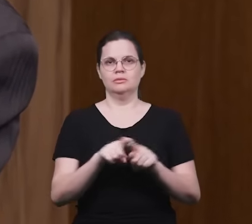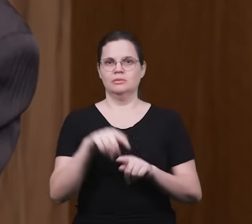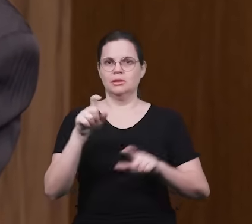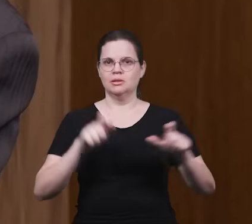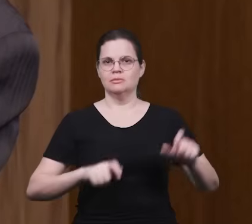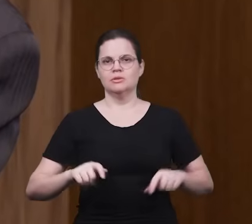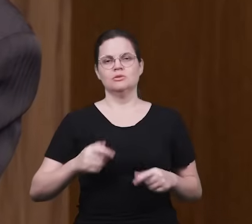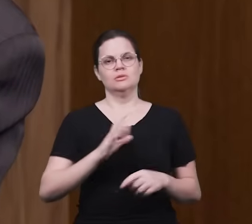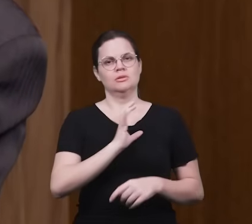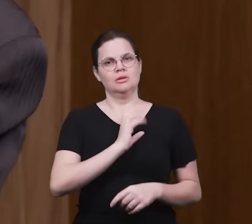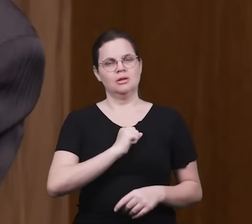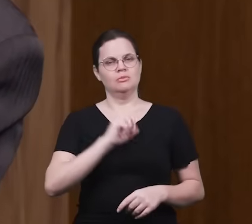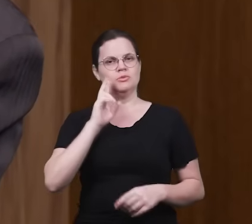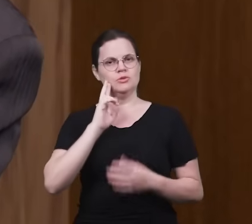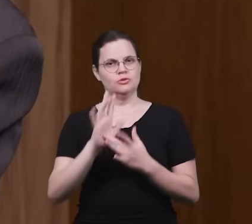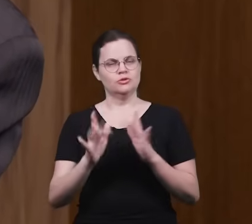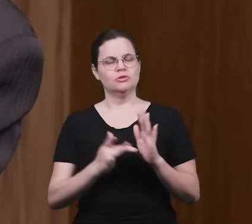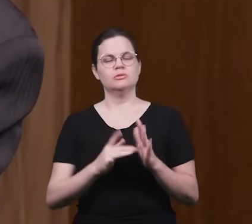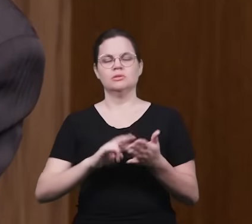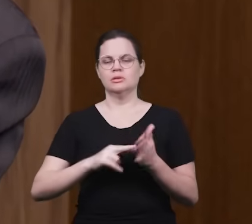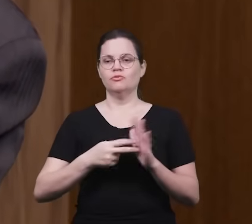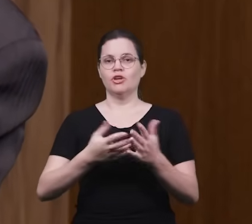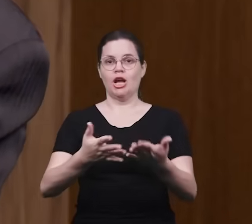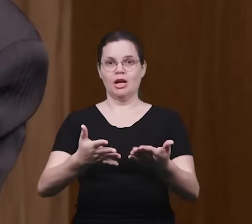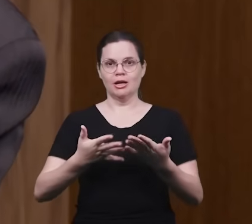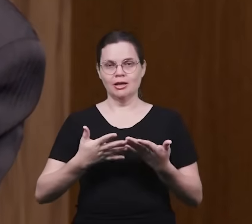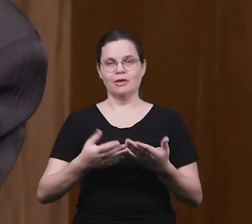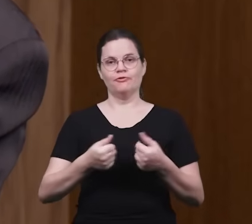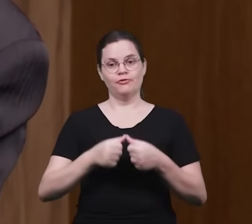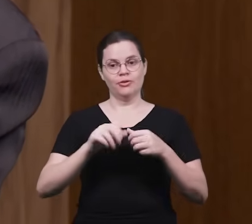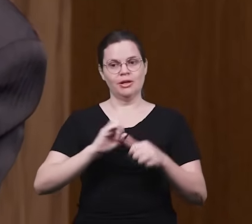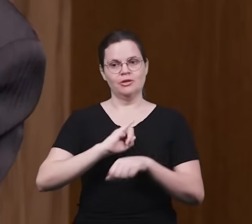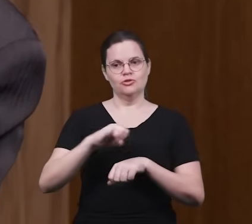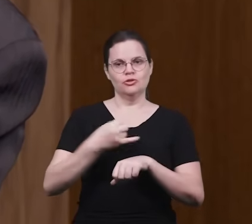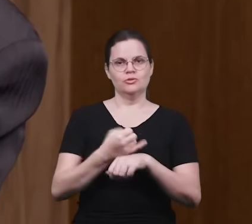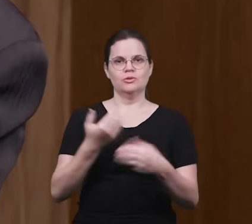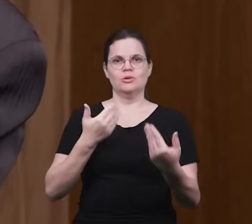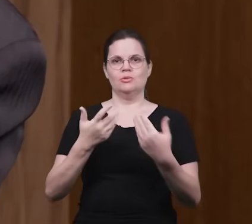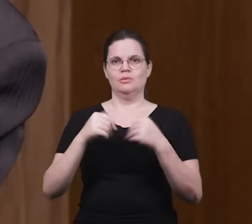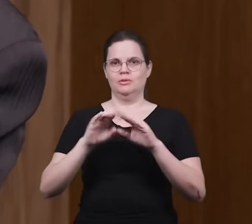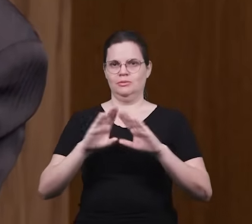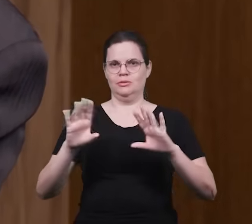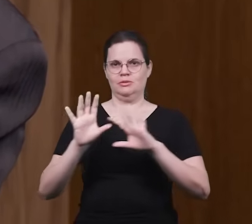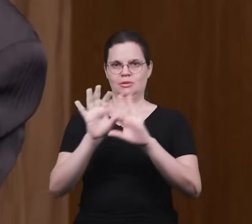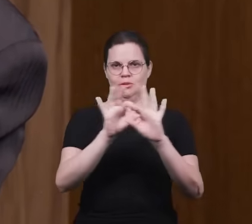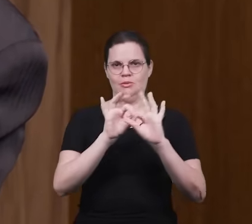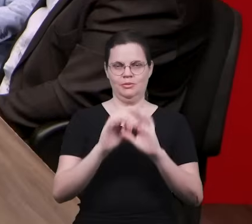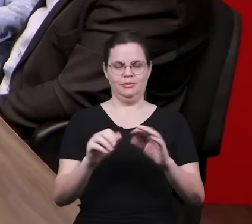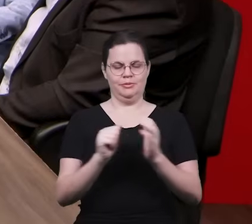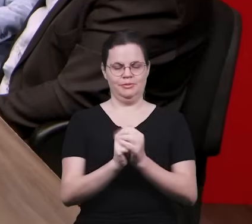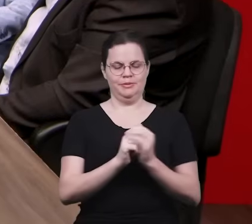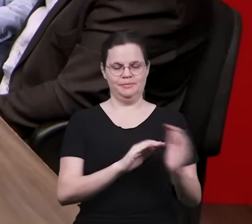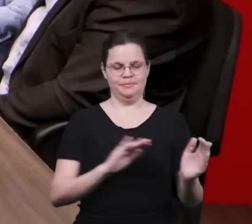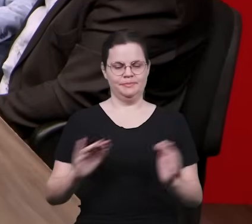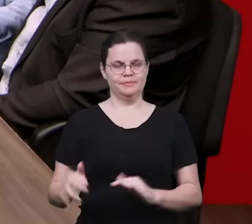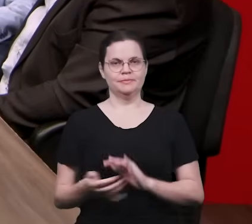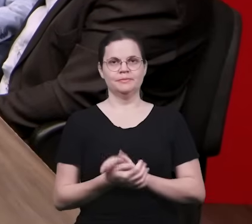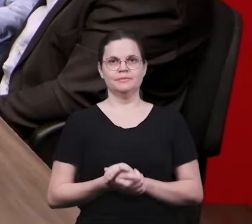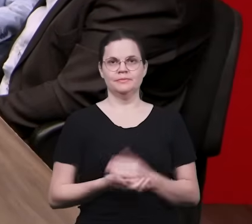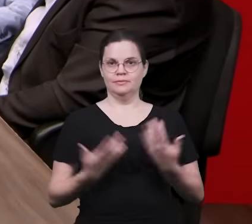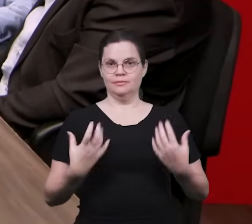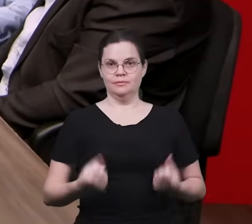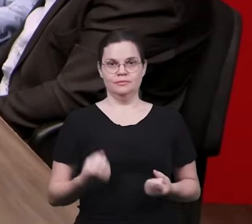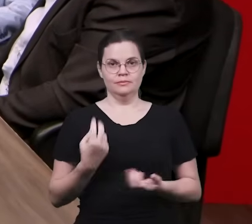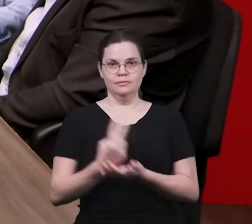daqueles que amam o Senhor, que estão vivendo, né, a obra do Espírito também. Glória a Deus. Amém. Maravilha. Bom, nós